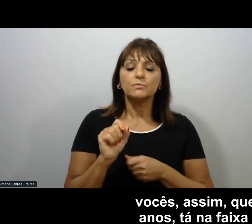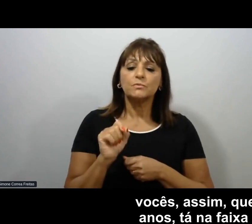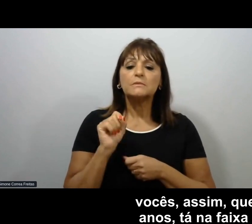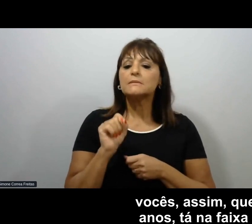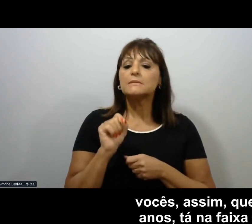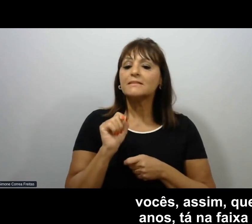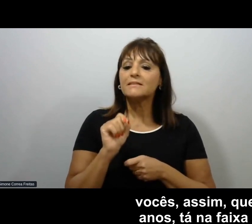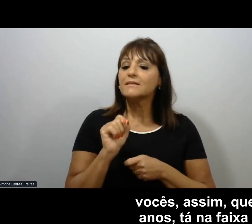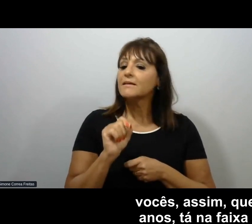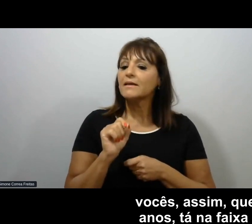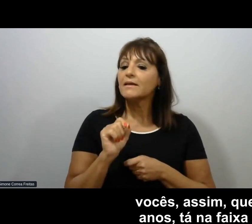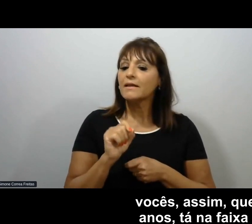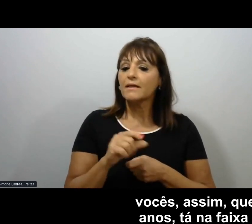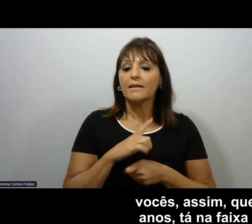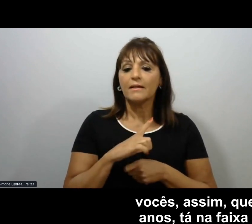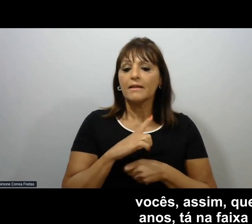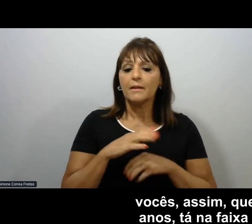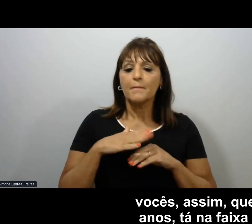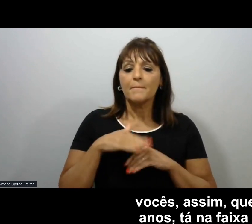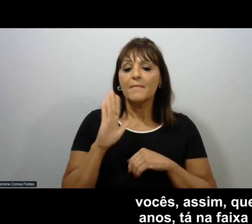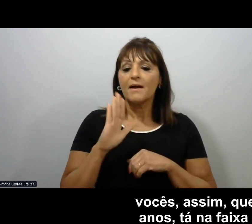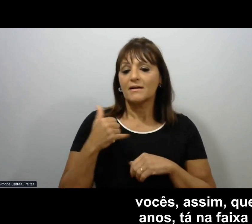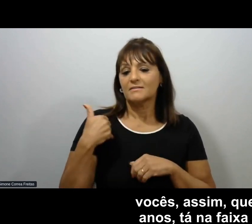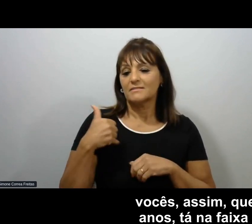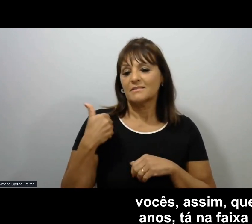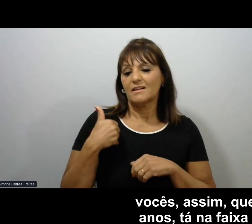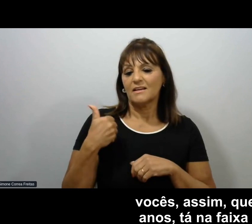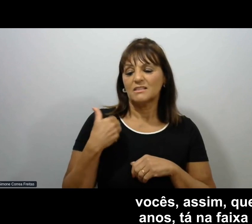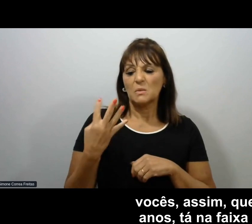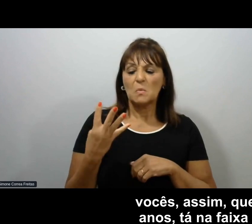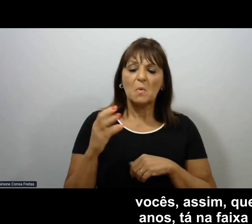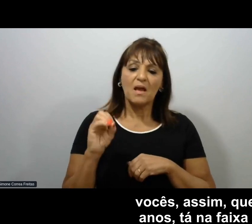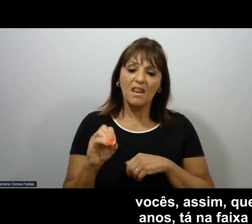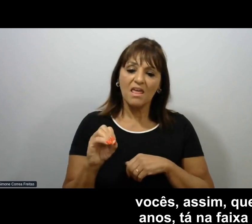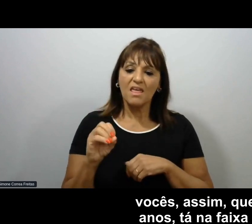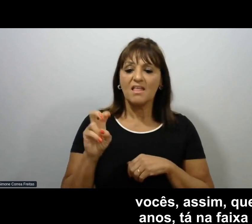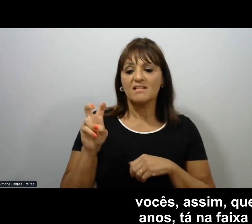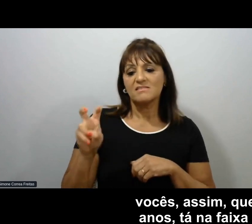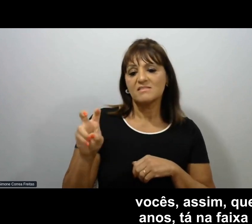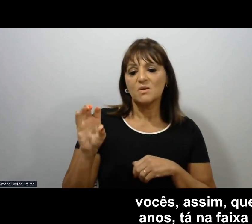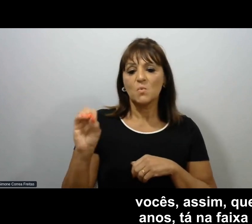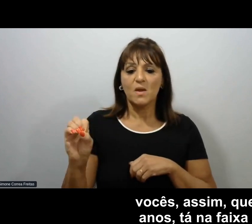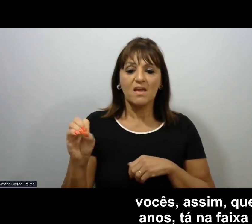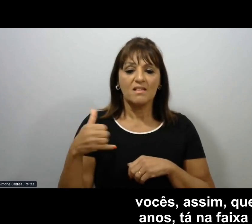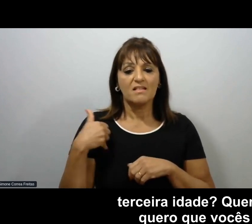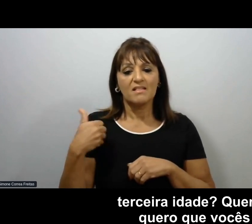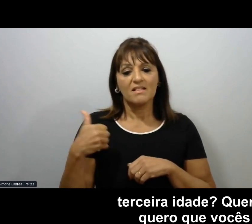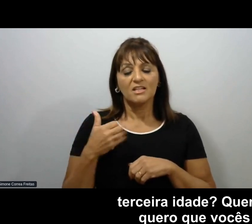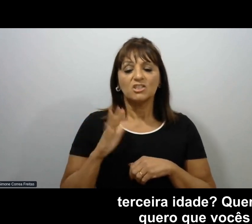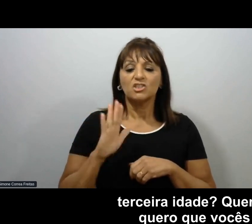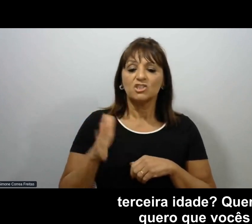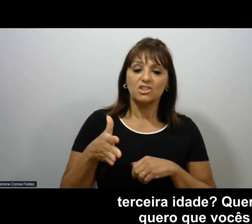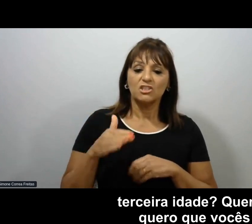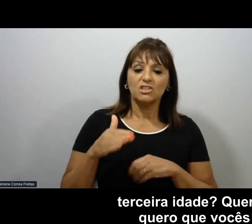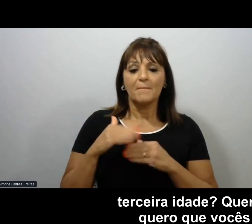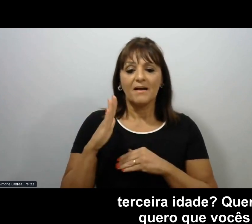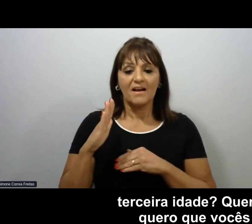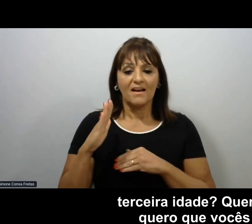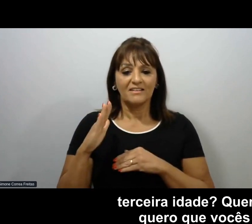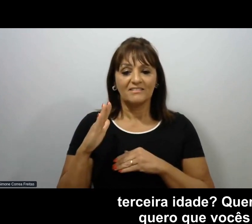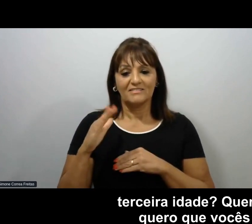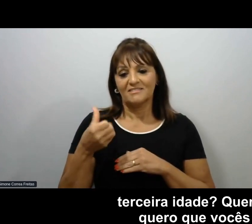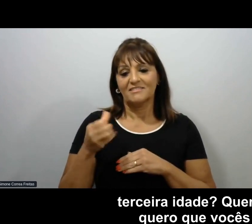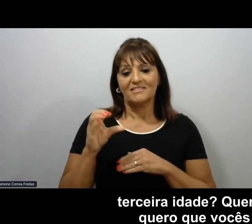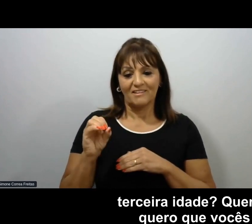50, ou até está na terceira idade? Quero ver aí nos comentários, quero que vocês respondam, por favor. Enquanto isso, eu vou compartilhando aqui a